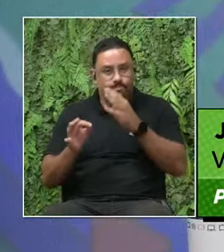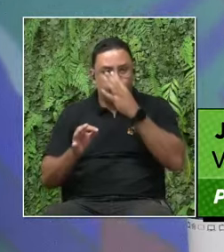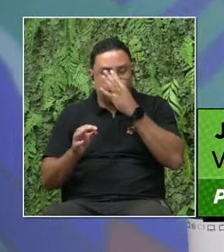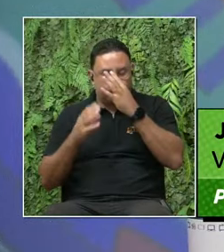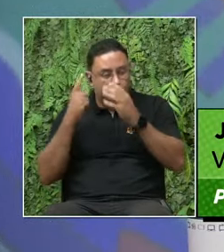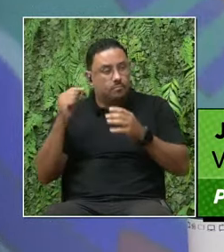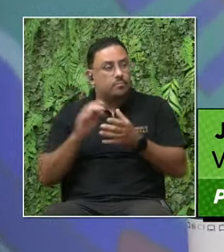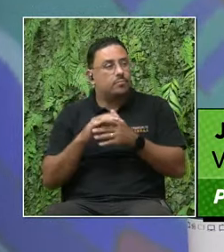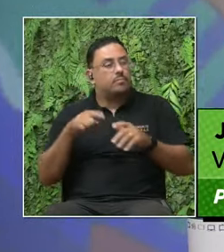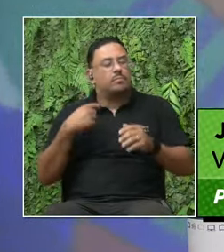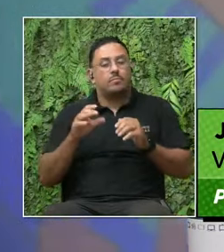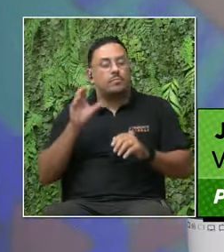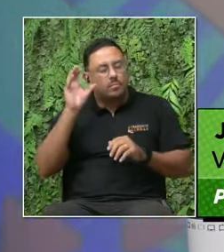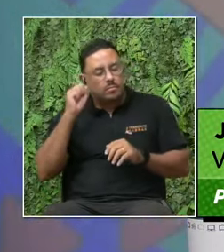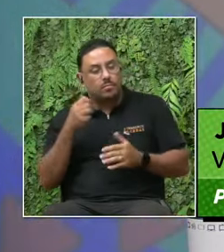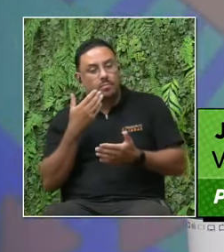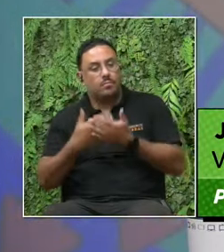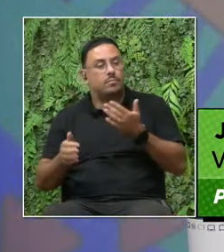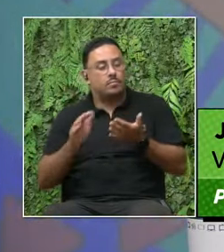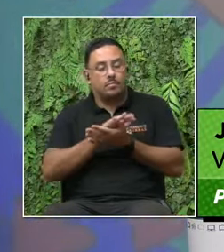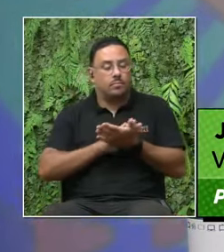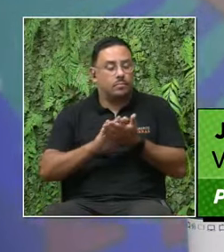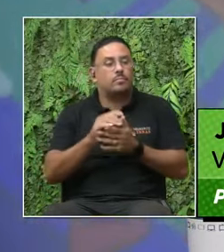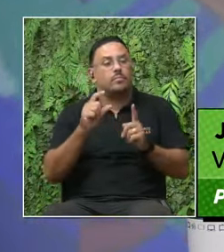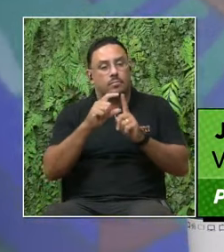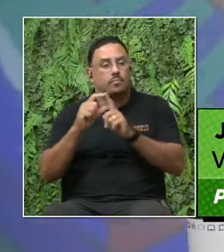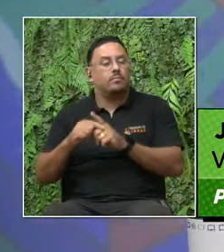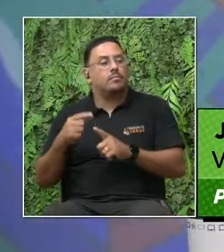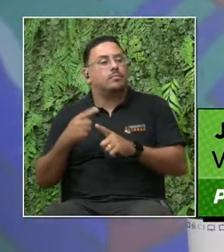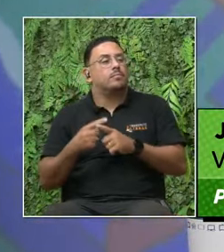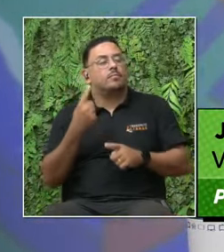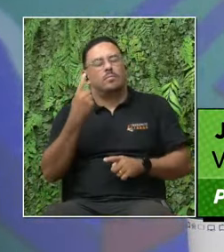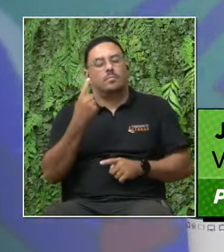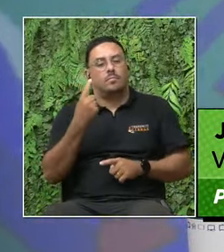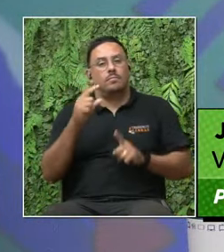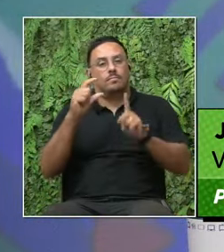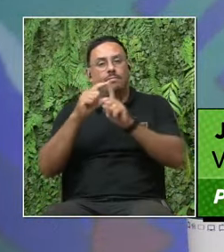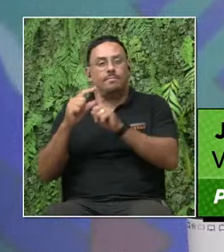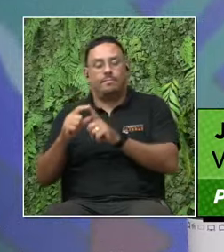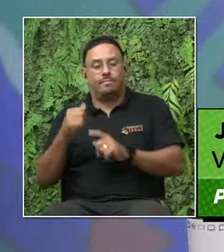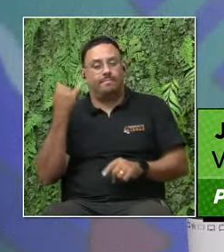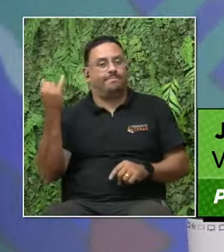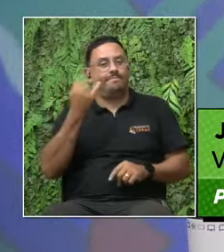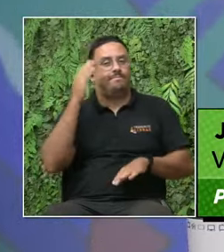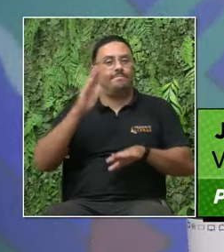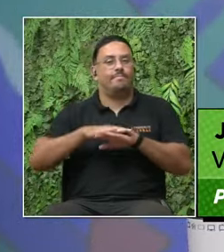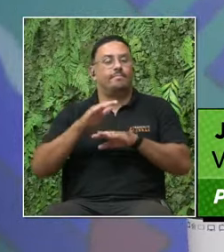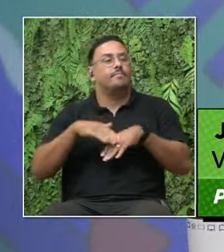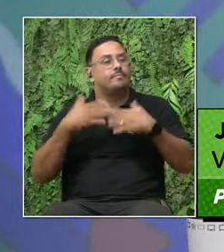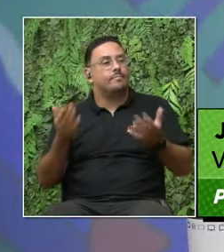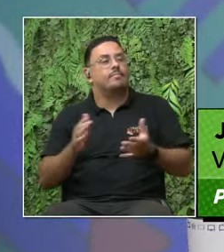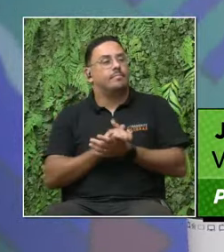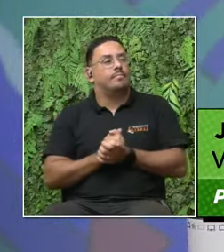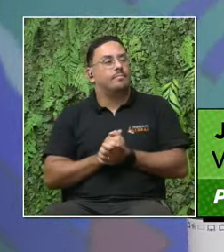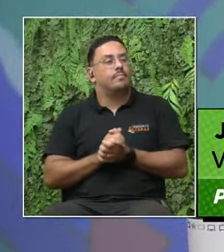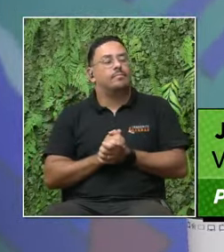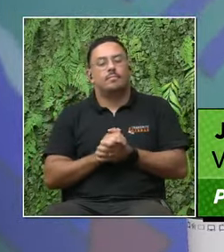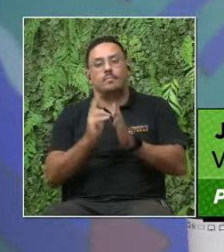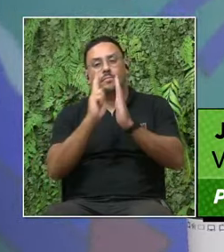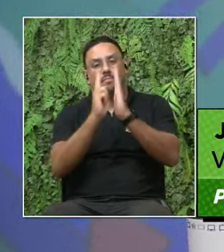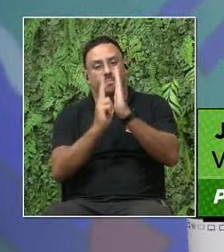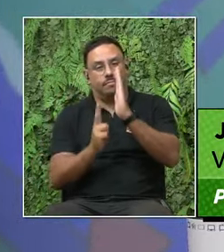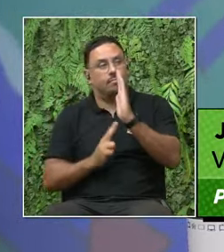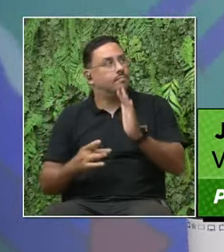som e tal para todo mundo ch chovi não perder uma palavra porque uma palavra é preciosíssima enquanto isso saiu